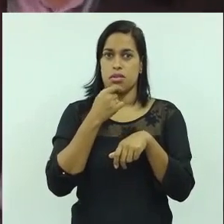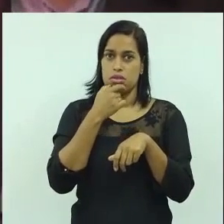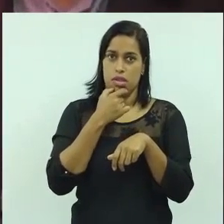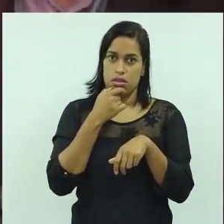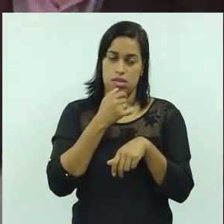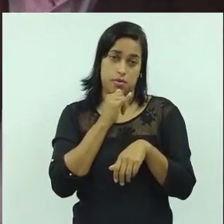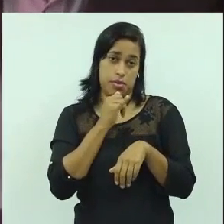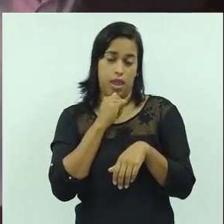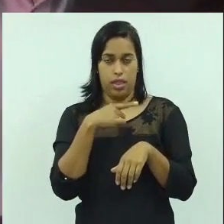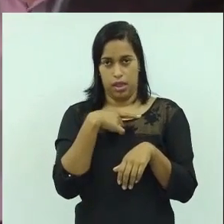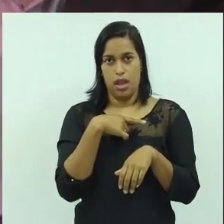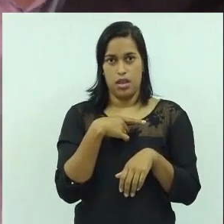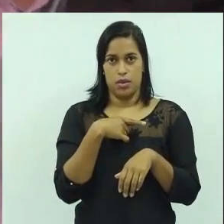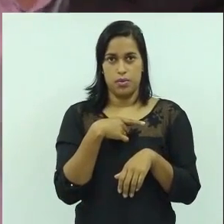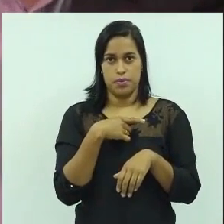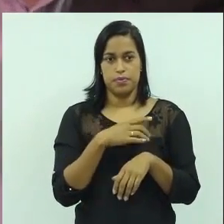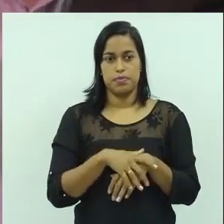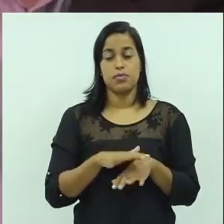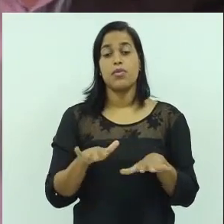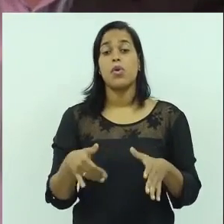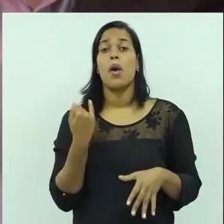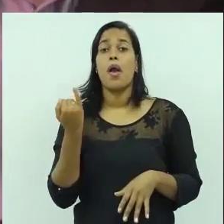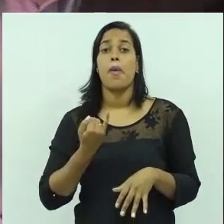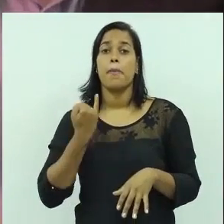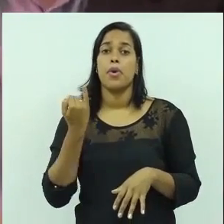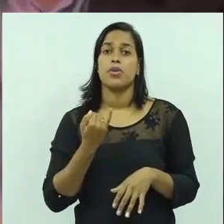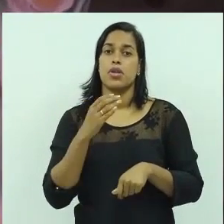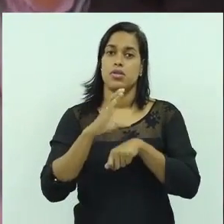exemplo? Tenho. Qual é a importância desse